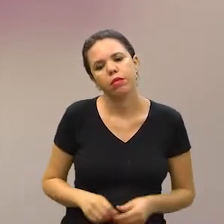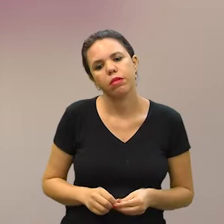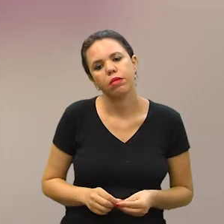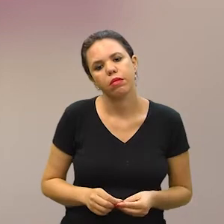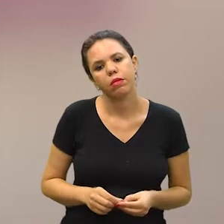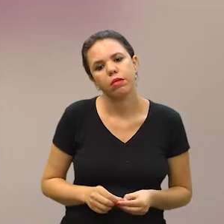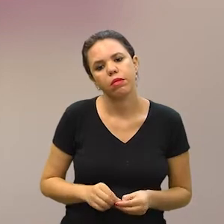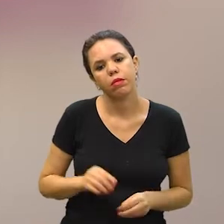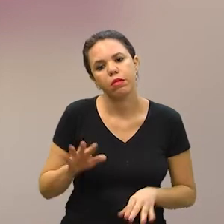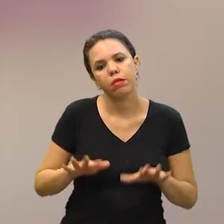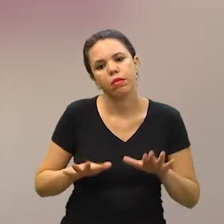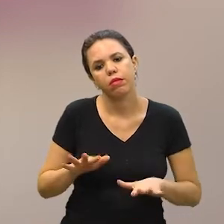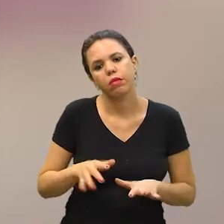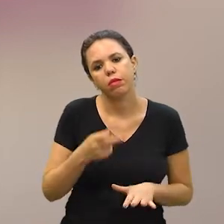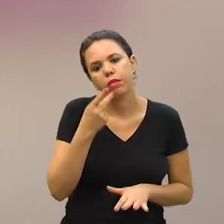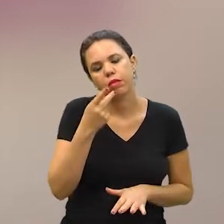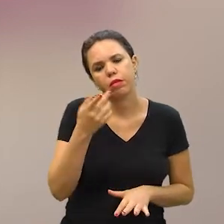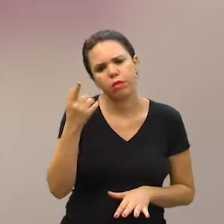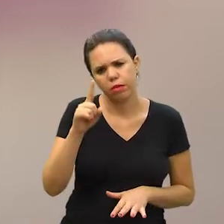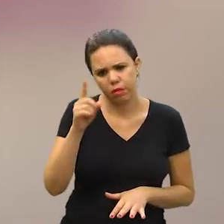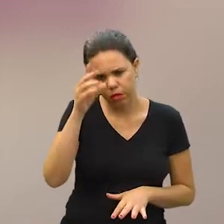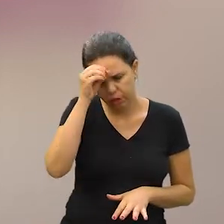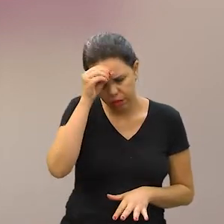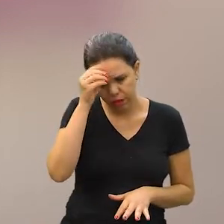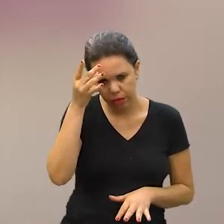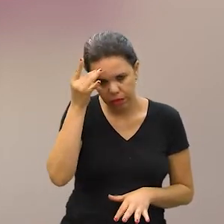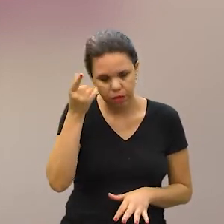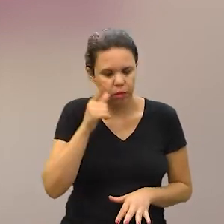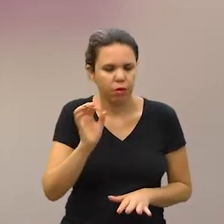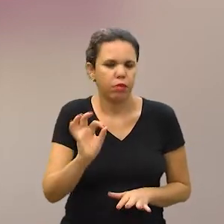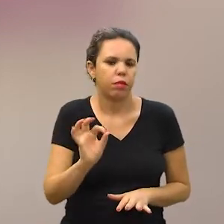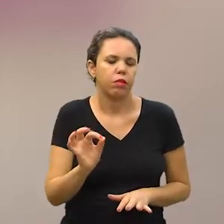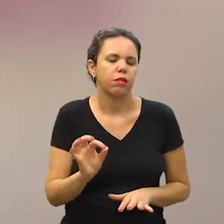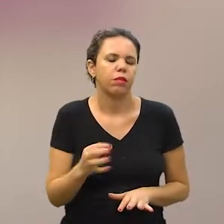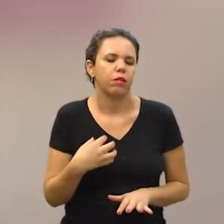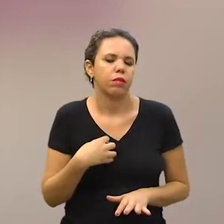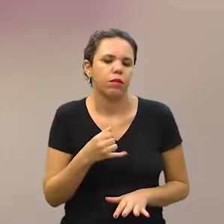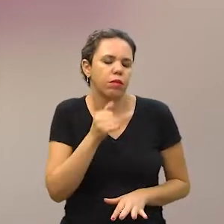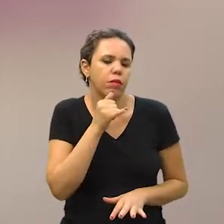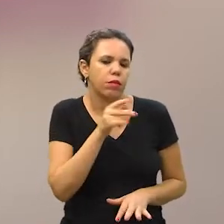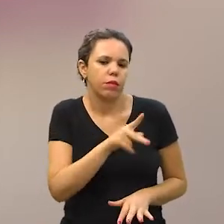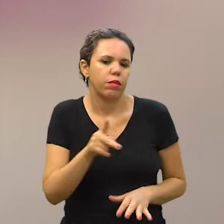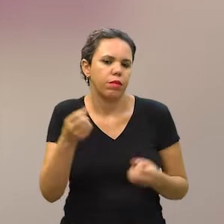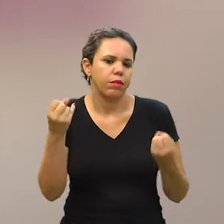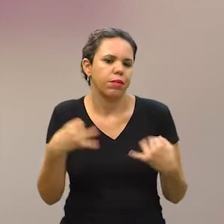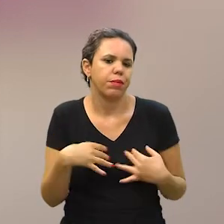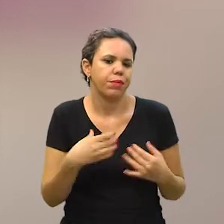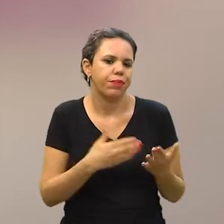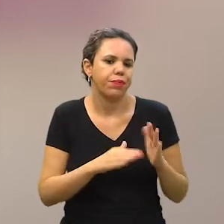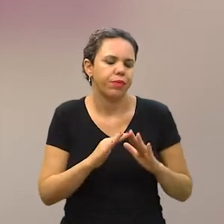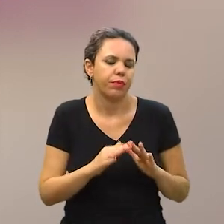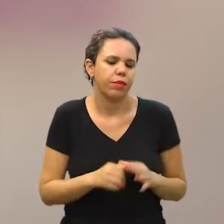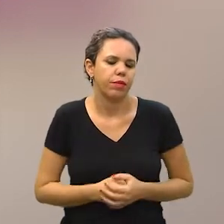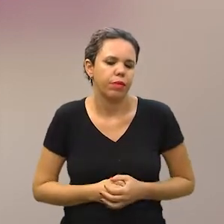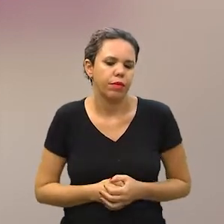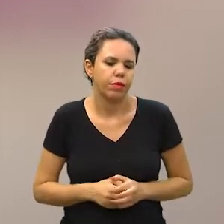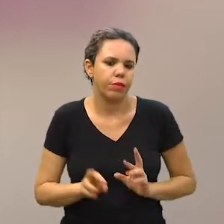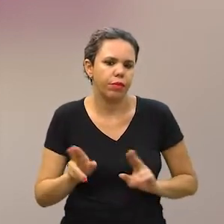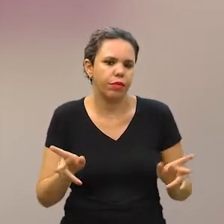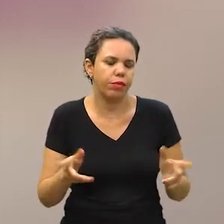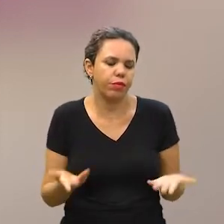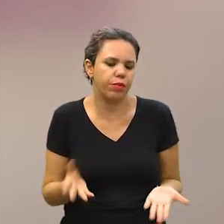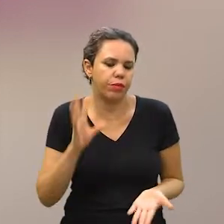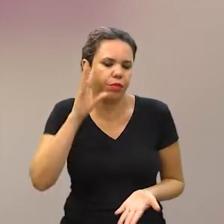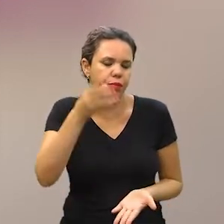não, talvez, né? Ó, não é que não sabe, não conseguiu aprender da maneira que, por exemplo, a professora explicou na escola, mas explicando